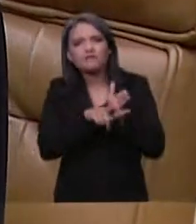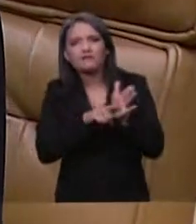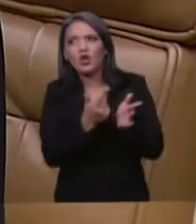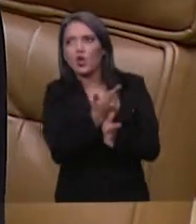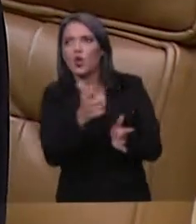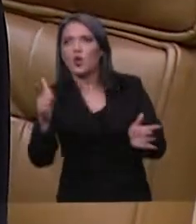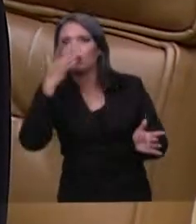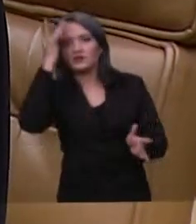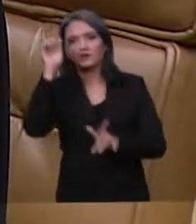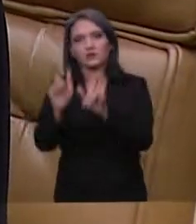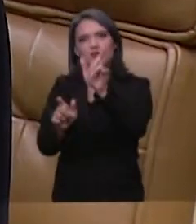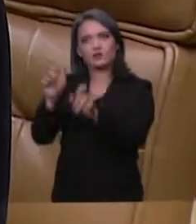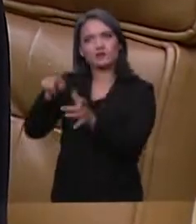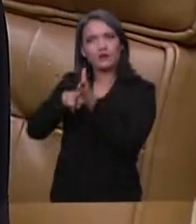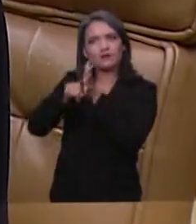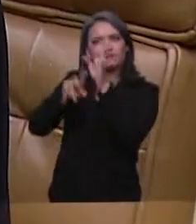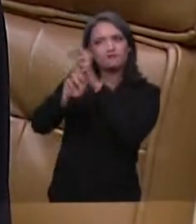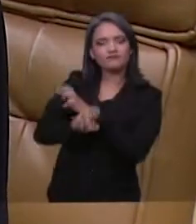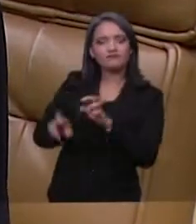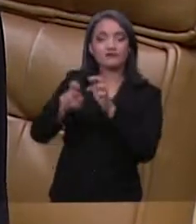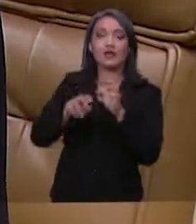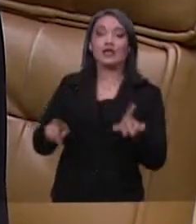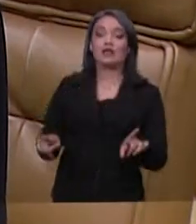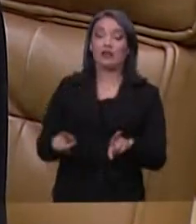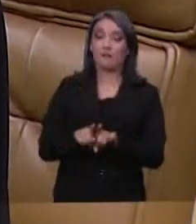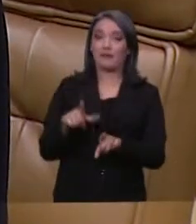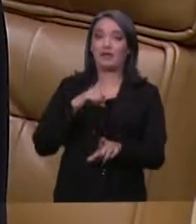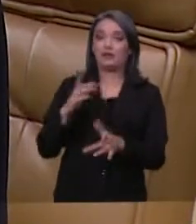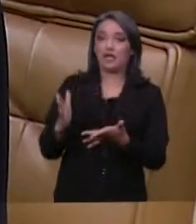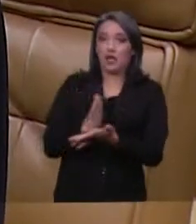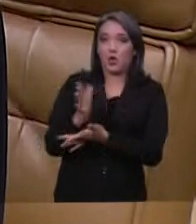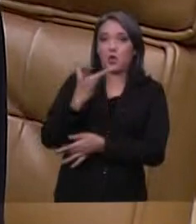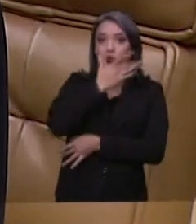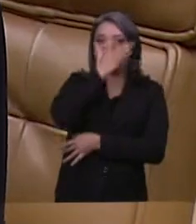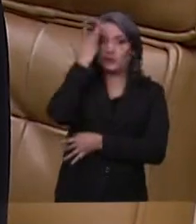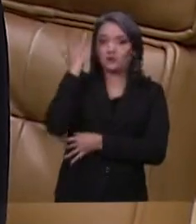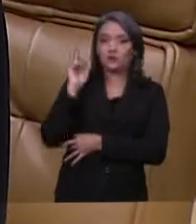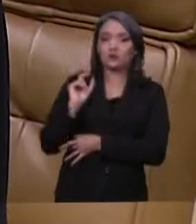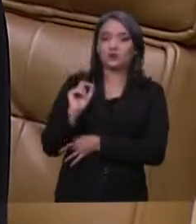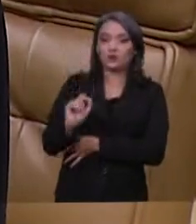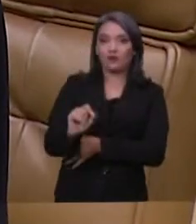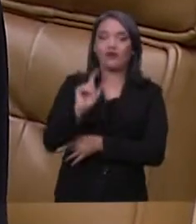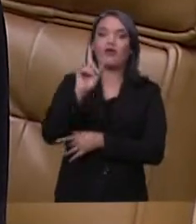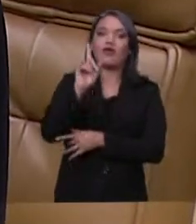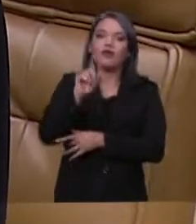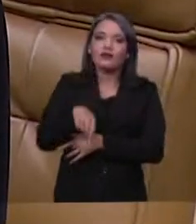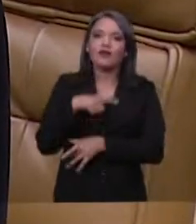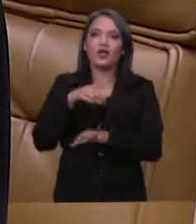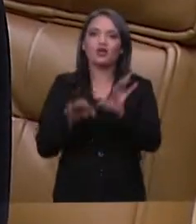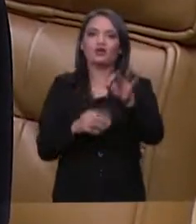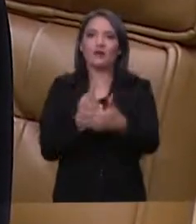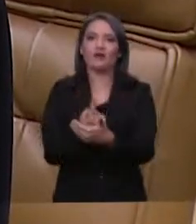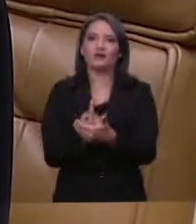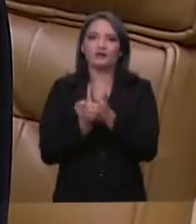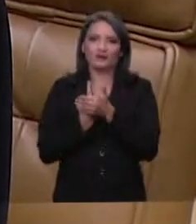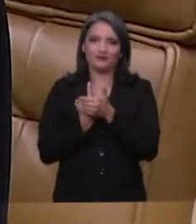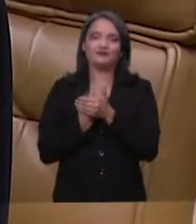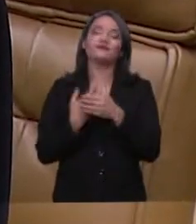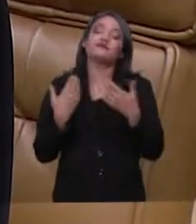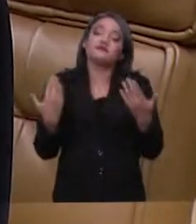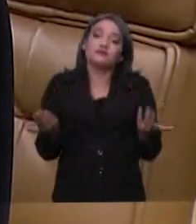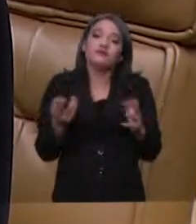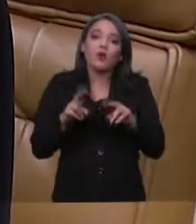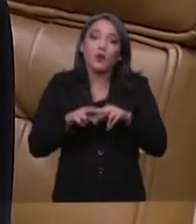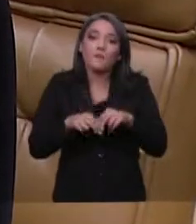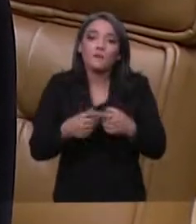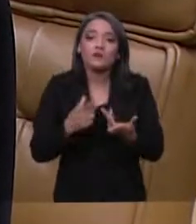outros investigados, inclusive, vale reforçar, aqueles detentores de prerrogativa de foro. Entendo, portanto, que se